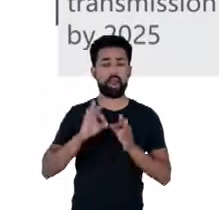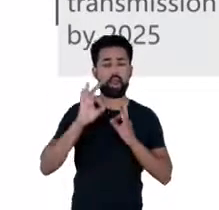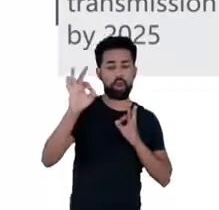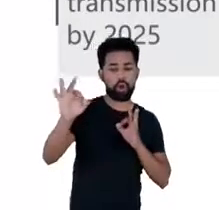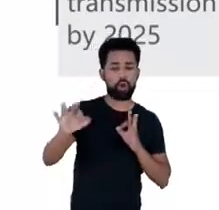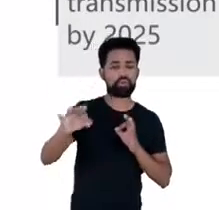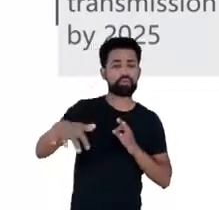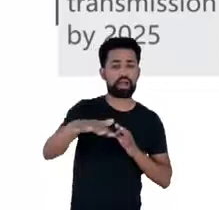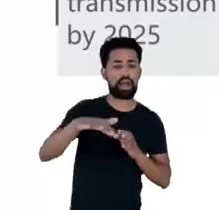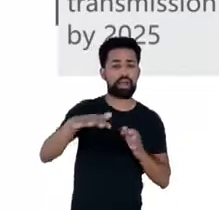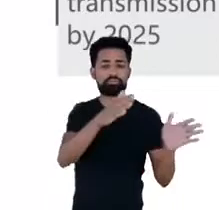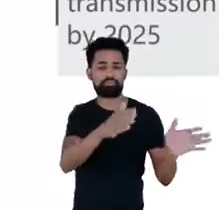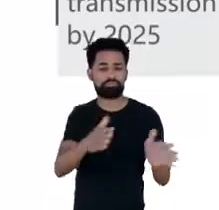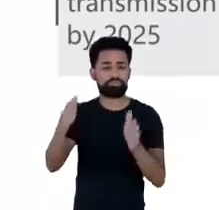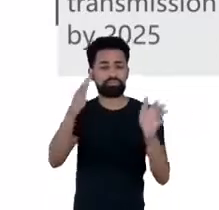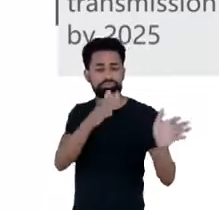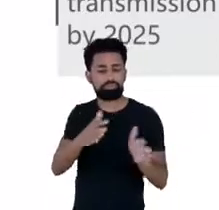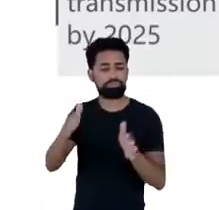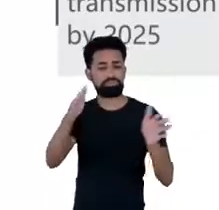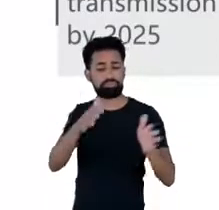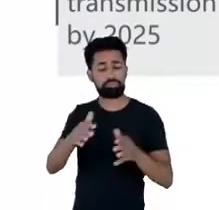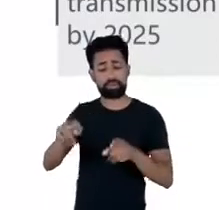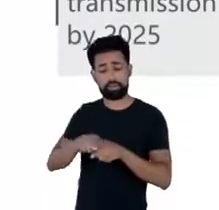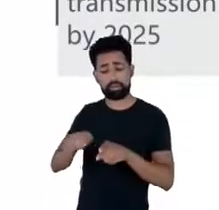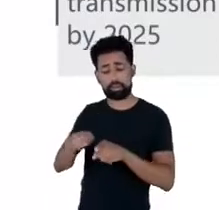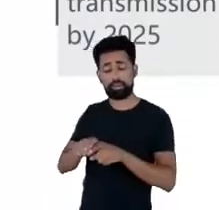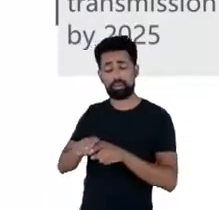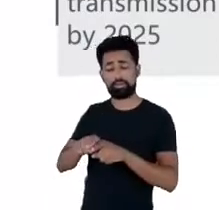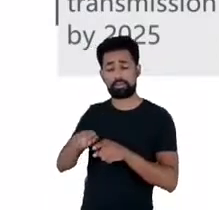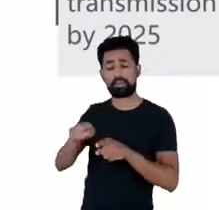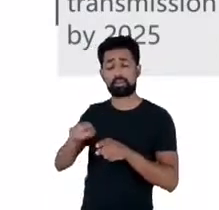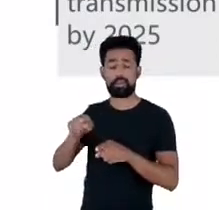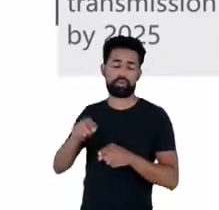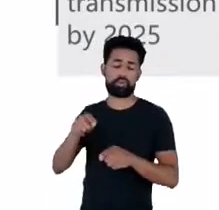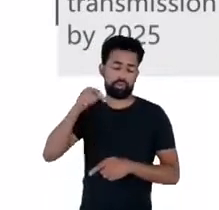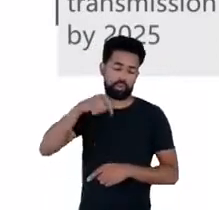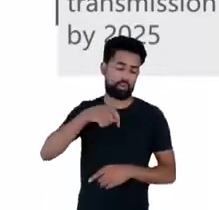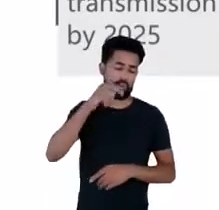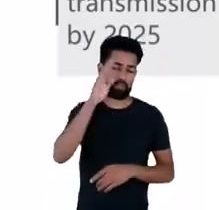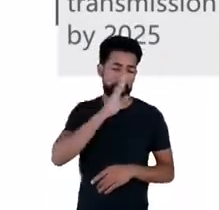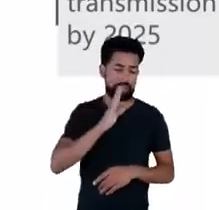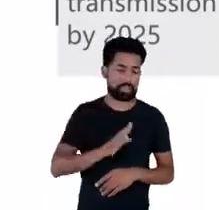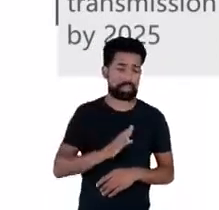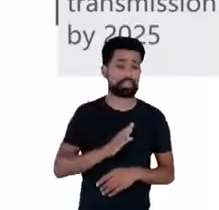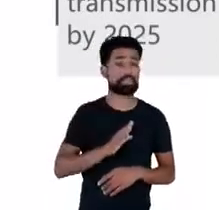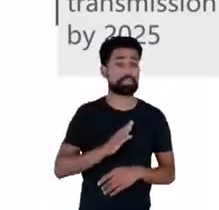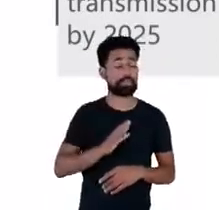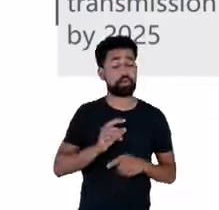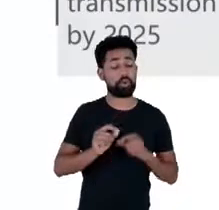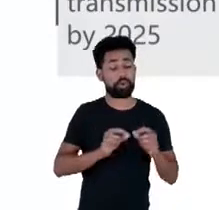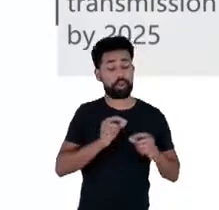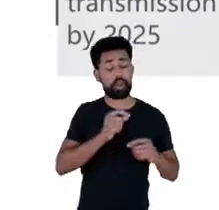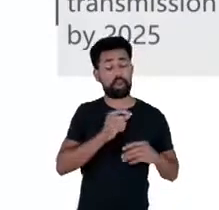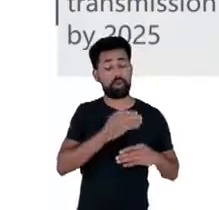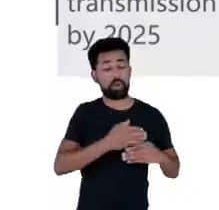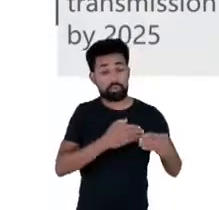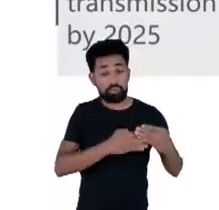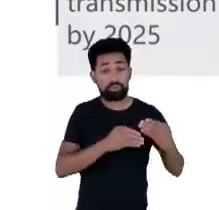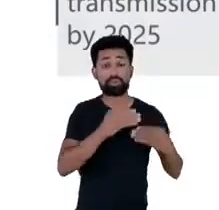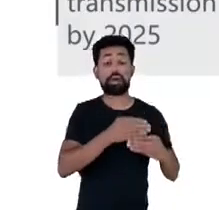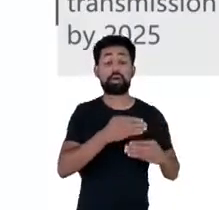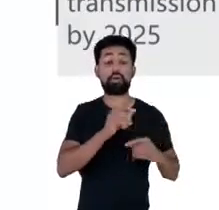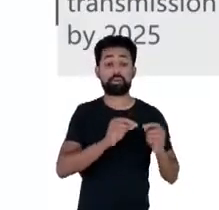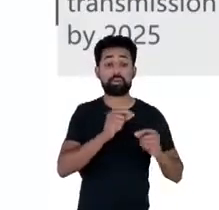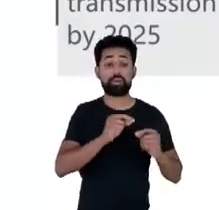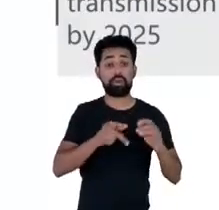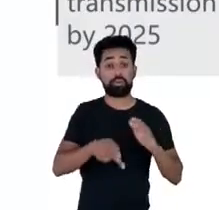produção e dos recursos, a SGCC promove no Brasil a construção de uma usina de